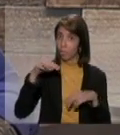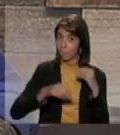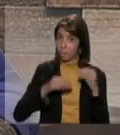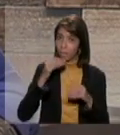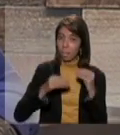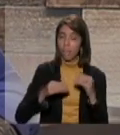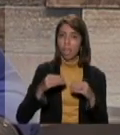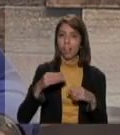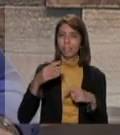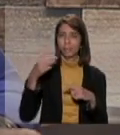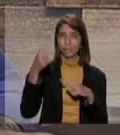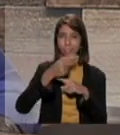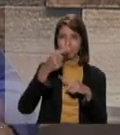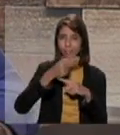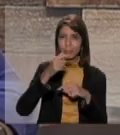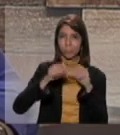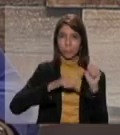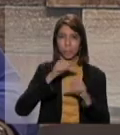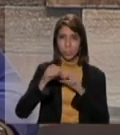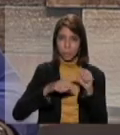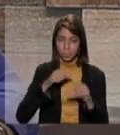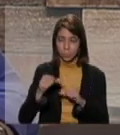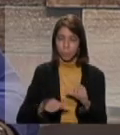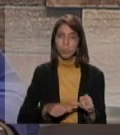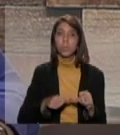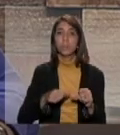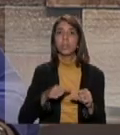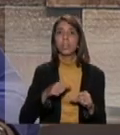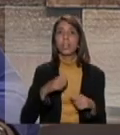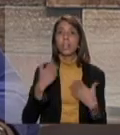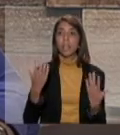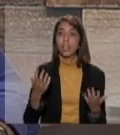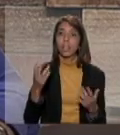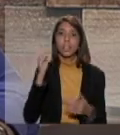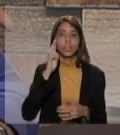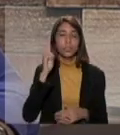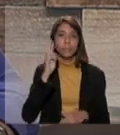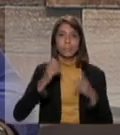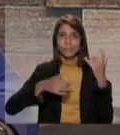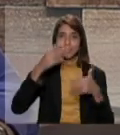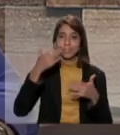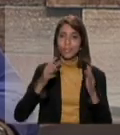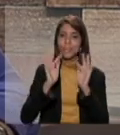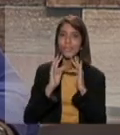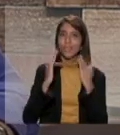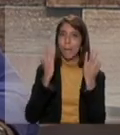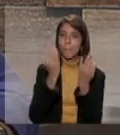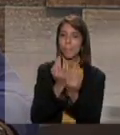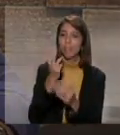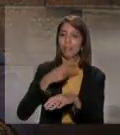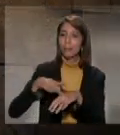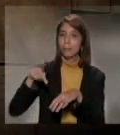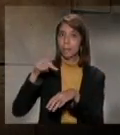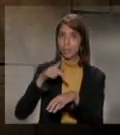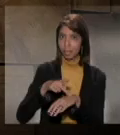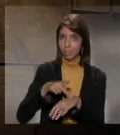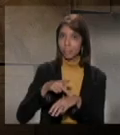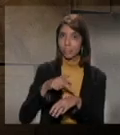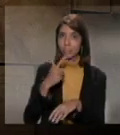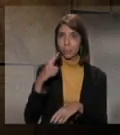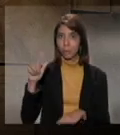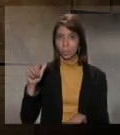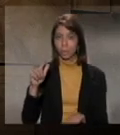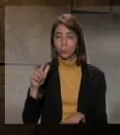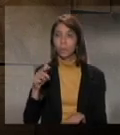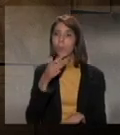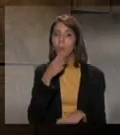estúdios da TV Bandeirantes. Eles tinham alugado uma casa dos Matarazzi em São Paulo, que ia contar a história justamente de uma família quatrocentona, era o Jorge Andrade, que escrevia a